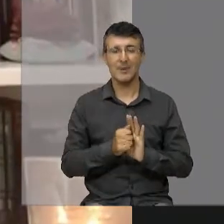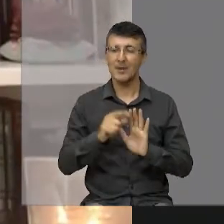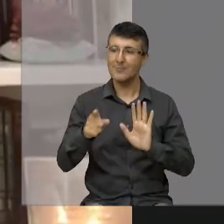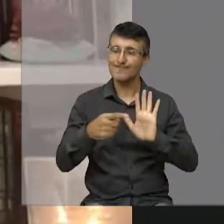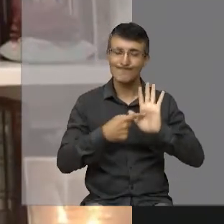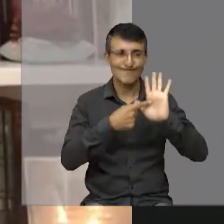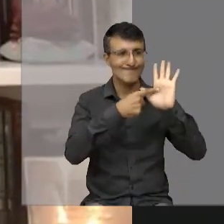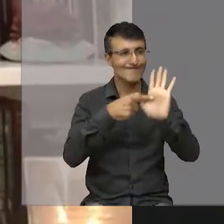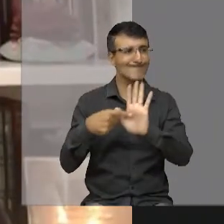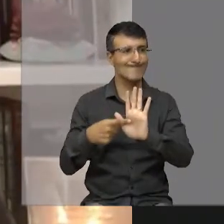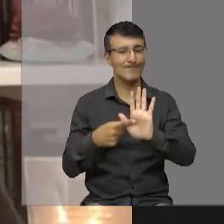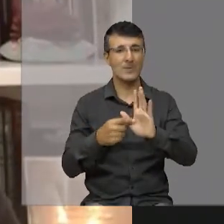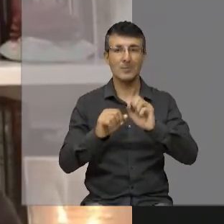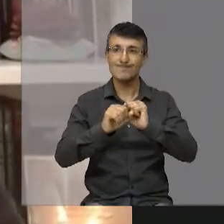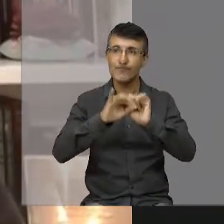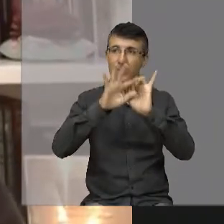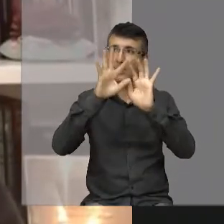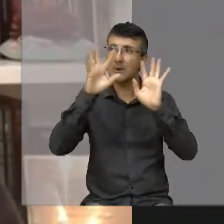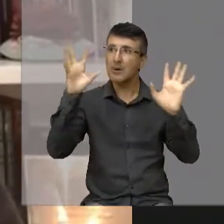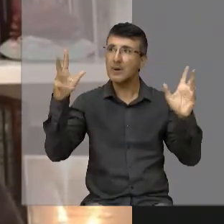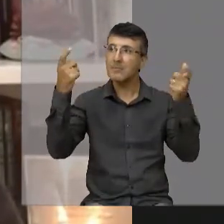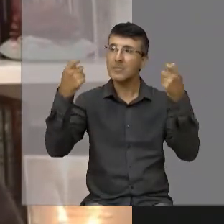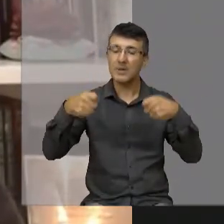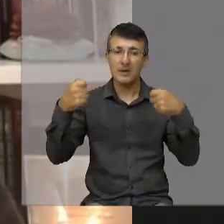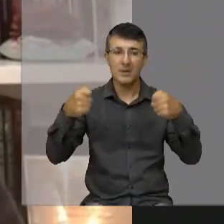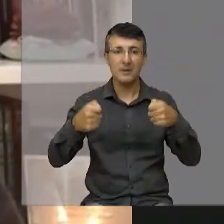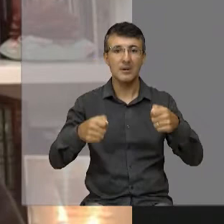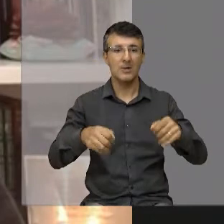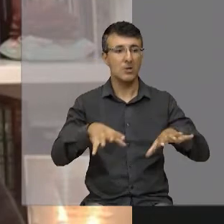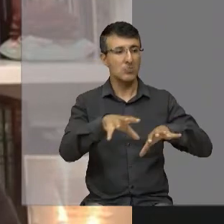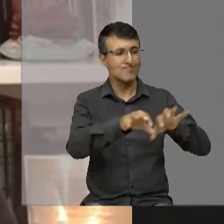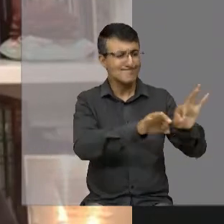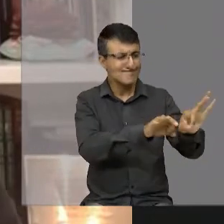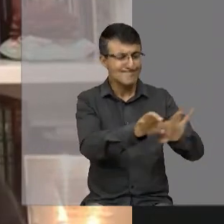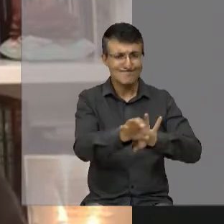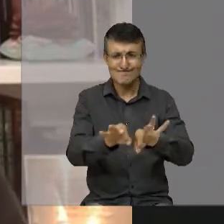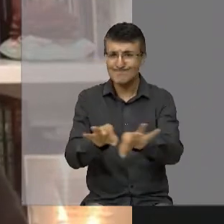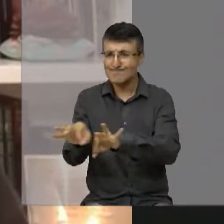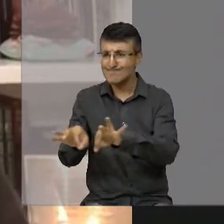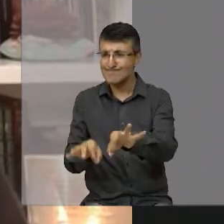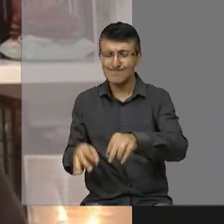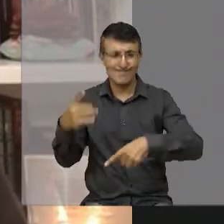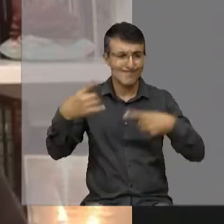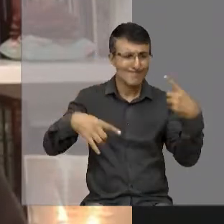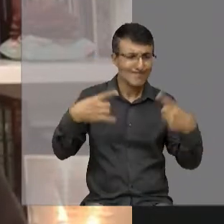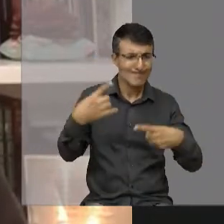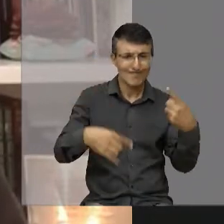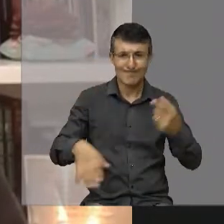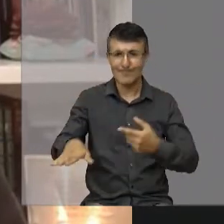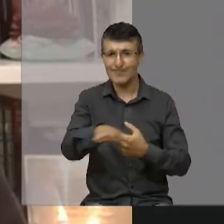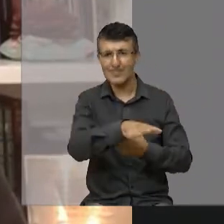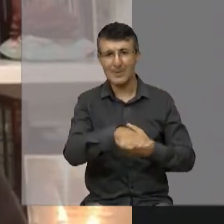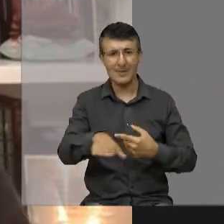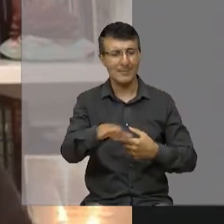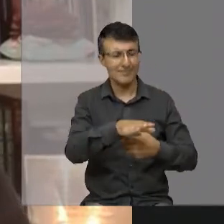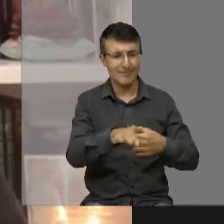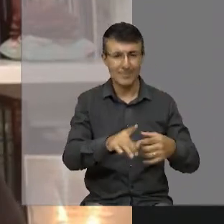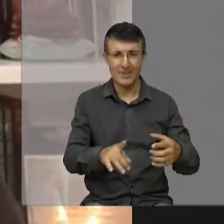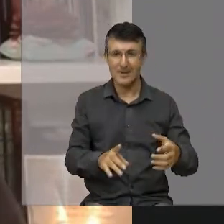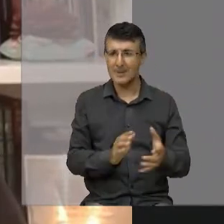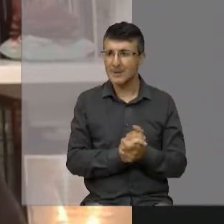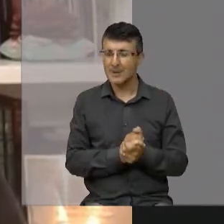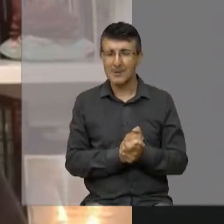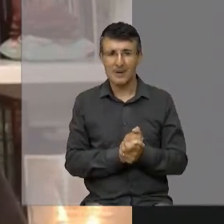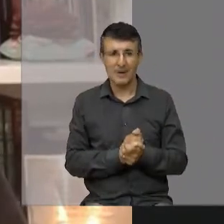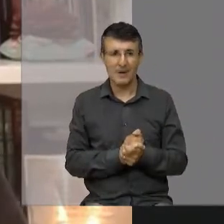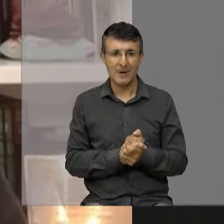clara a necessidade de articulação de políticas públicas. Se a gente não tem políticas públicas voltadas para essas mulheres, né, ou para